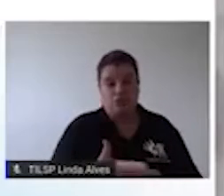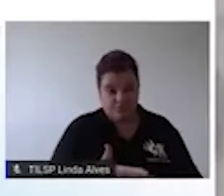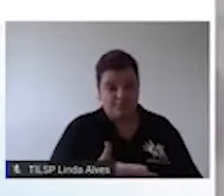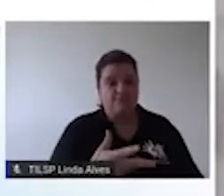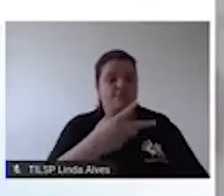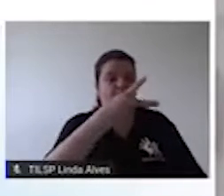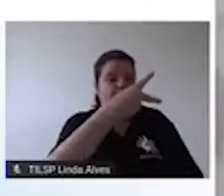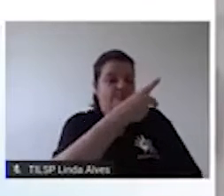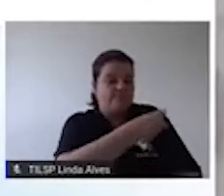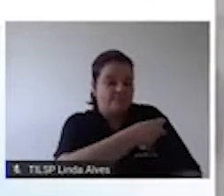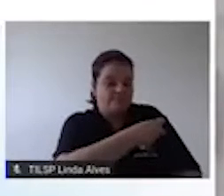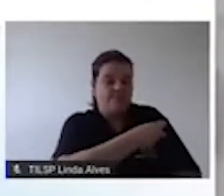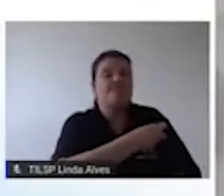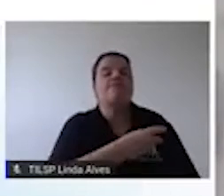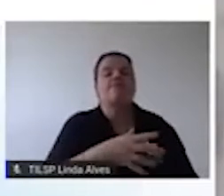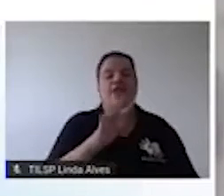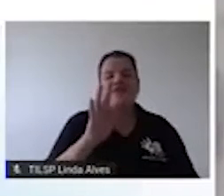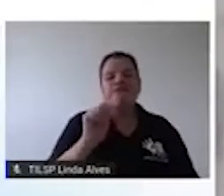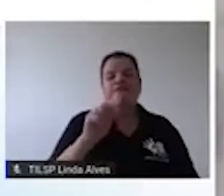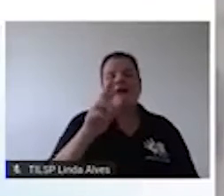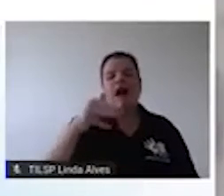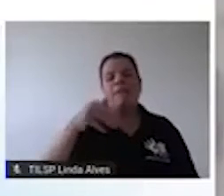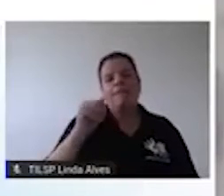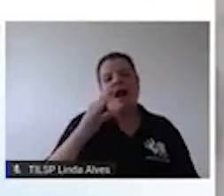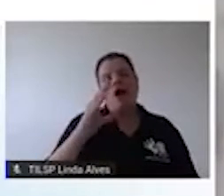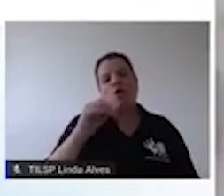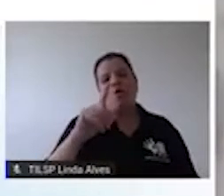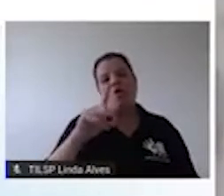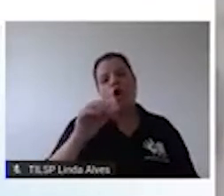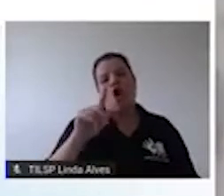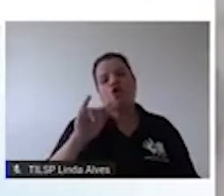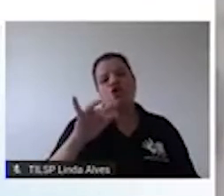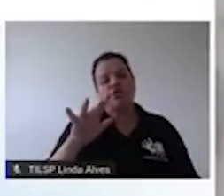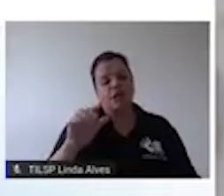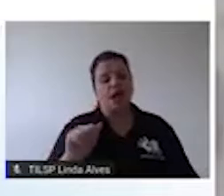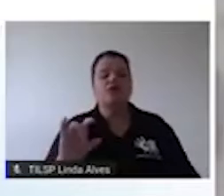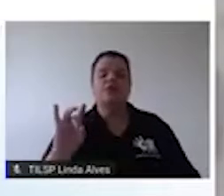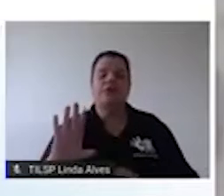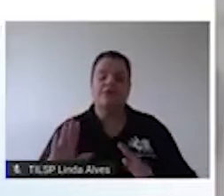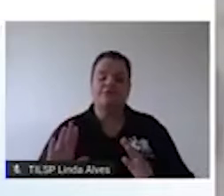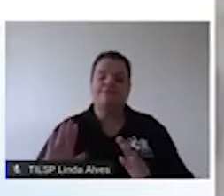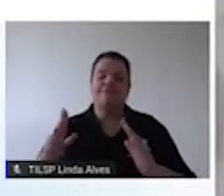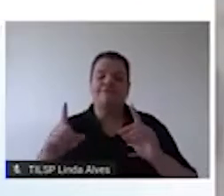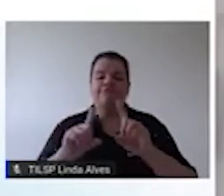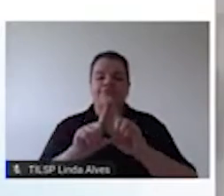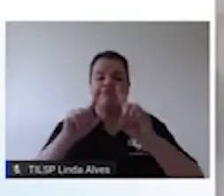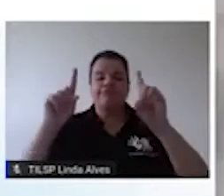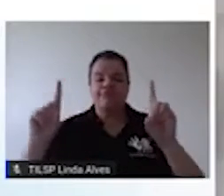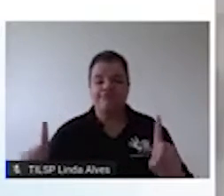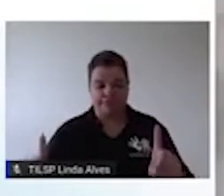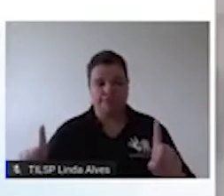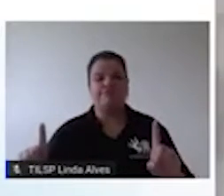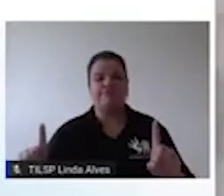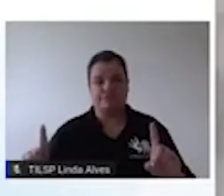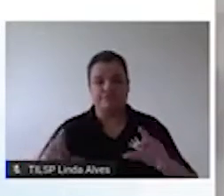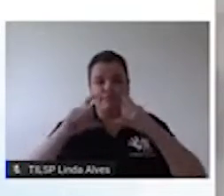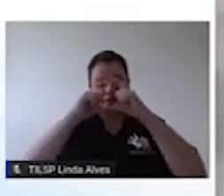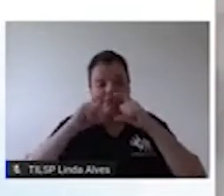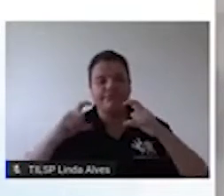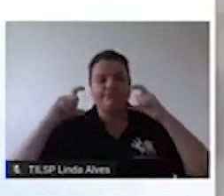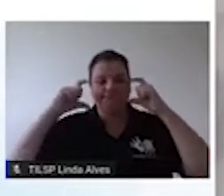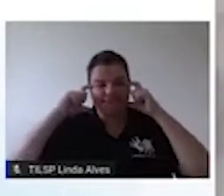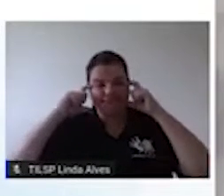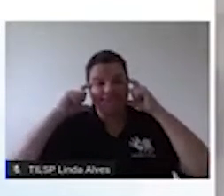se diz, uma solução farmacológica, né? Porque isolamento social, uso de máscaras, essas são medidas não farmacológicas,